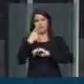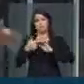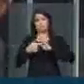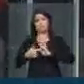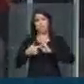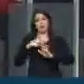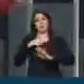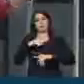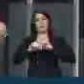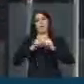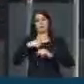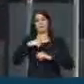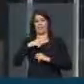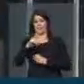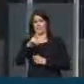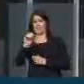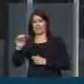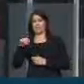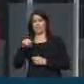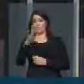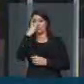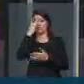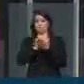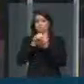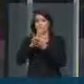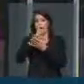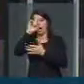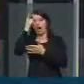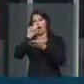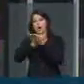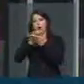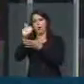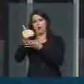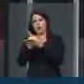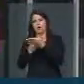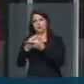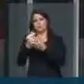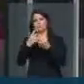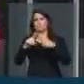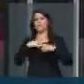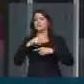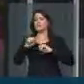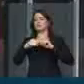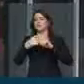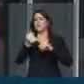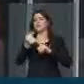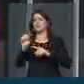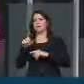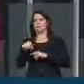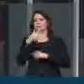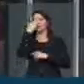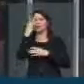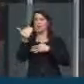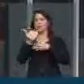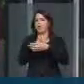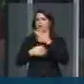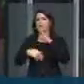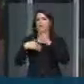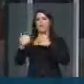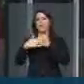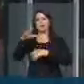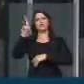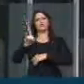tem 500 mil cadastrados, 500 mil autores, no entanto, não mais de 70 mil recebem qualquer direito